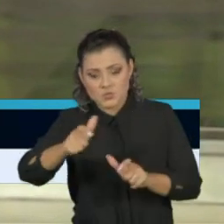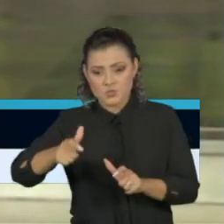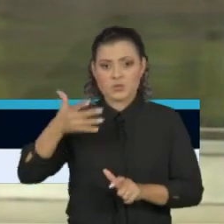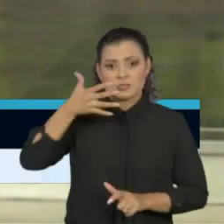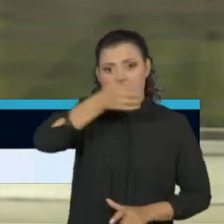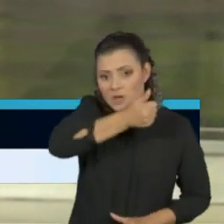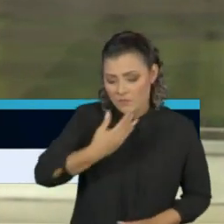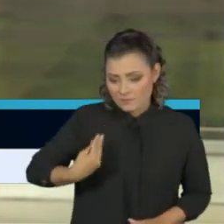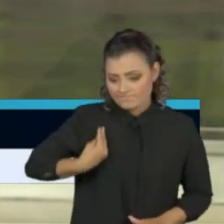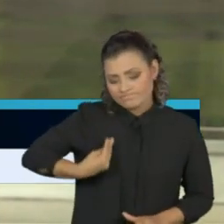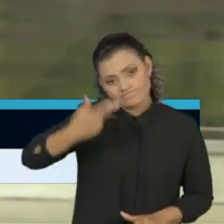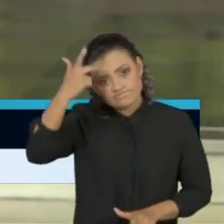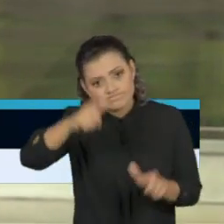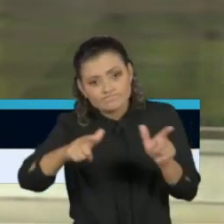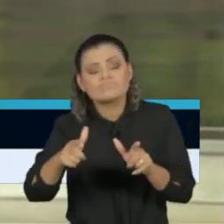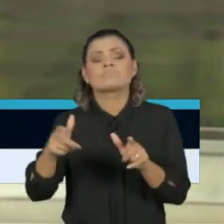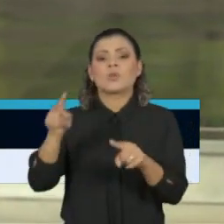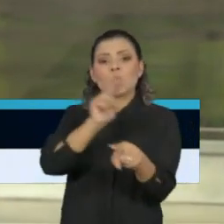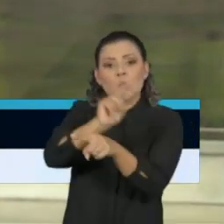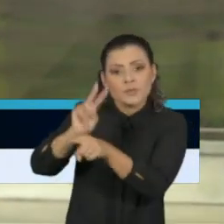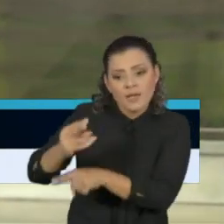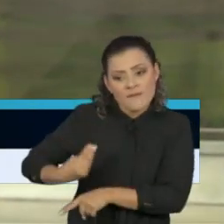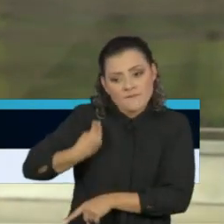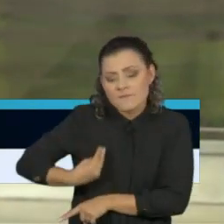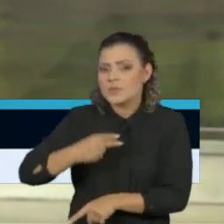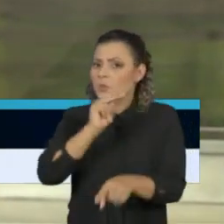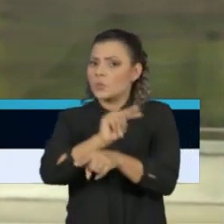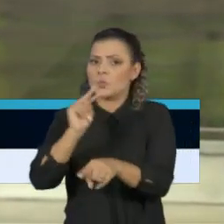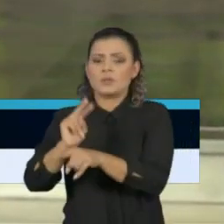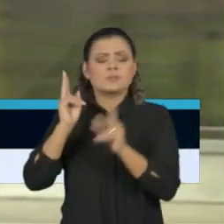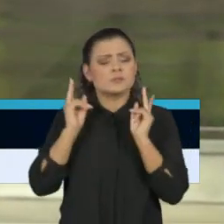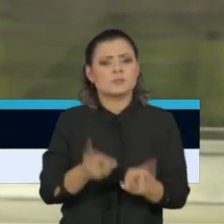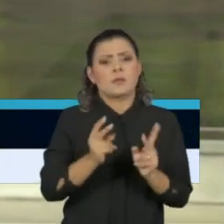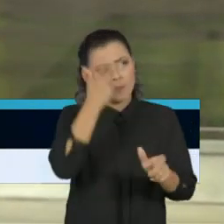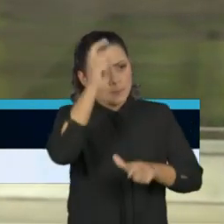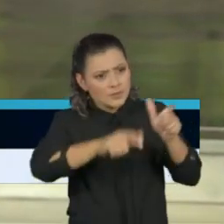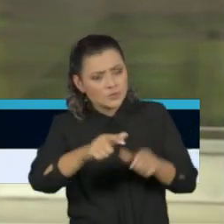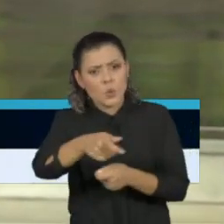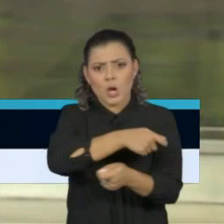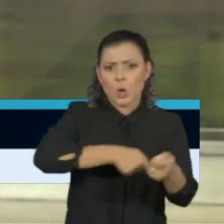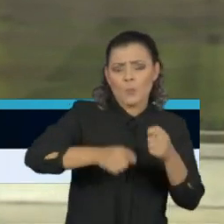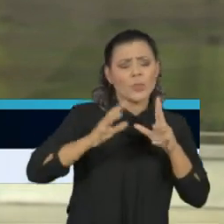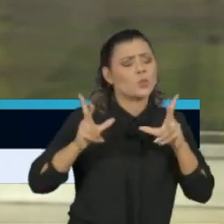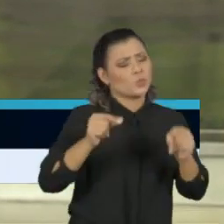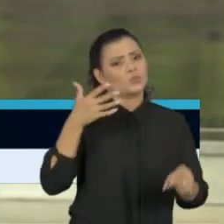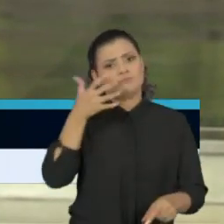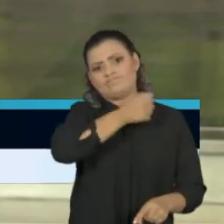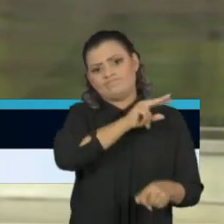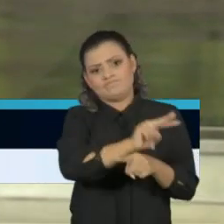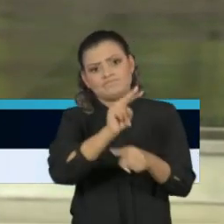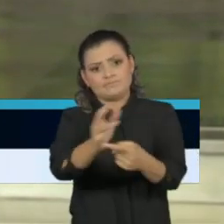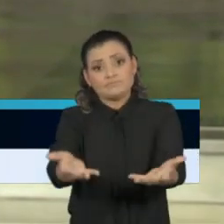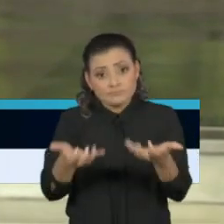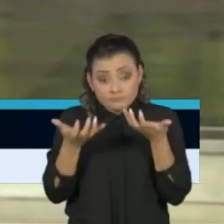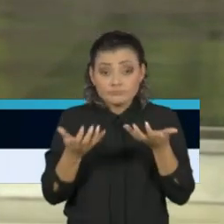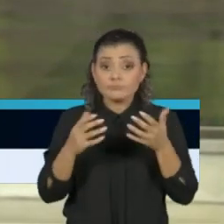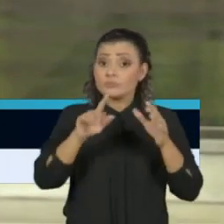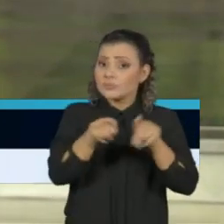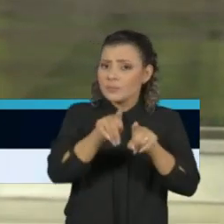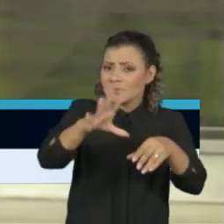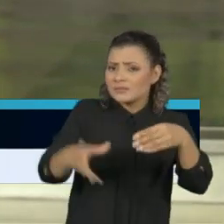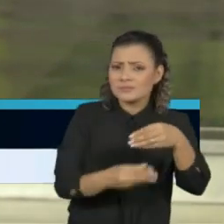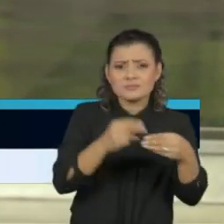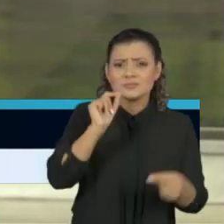nós salvaremos pessoas, salvaremos consumidores e salvaremos a economia. E quero também acrescentar, Anne, que